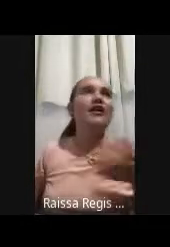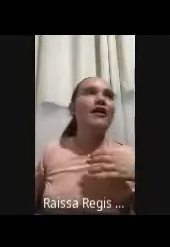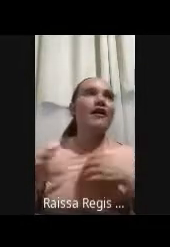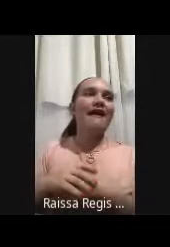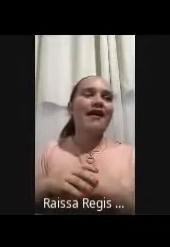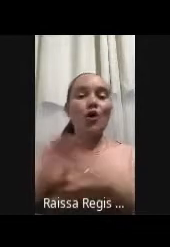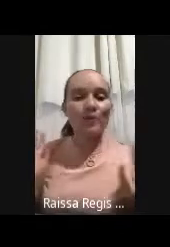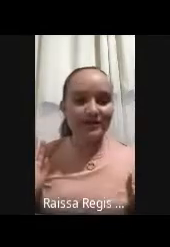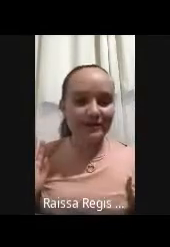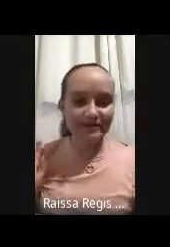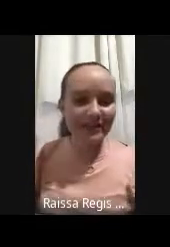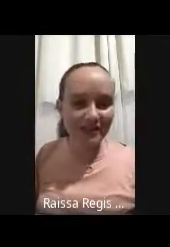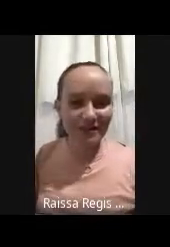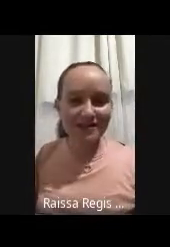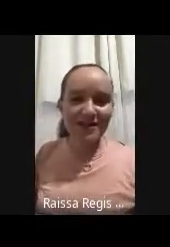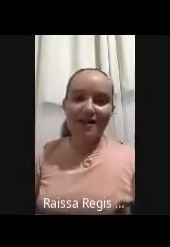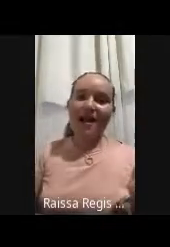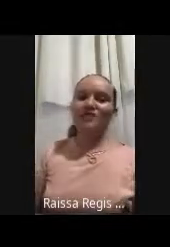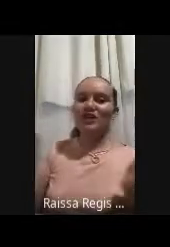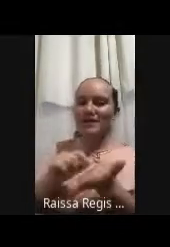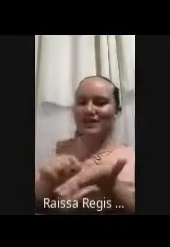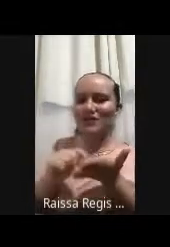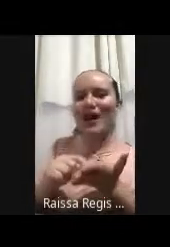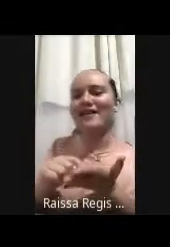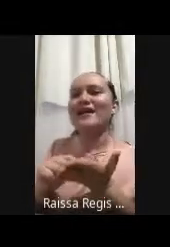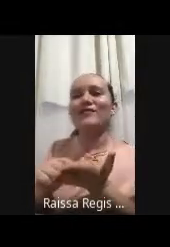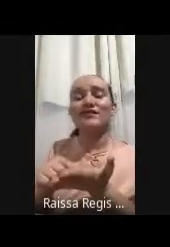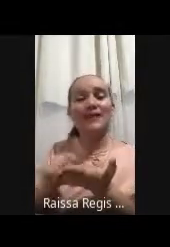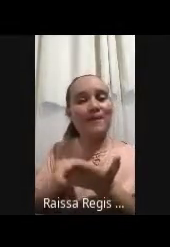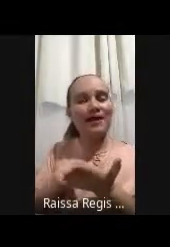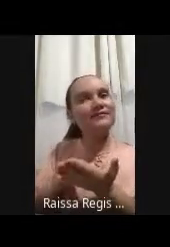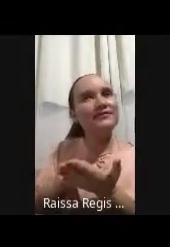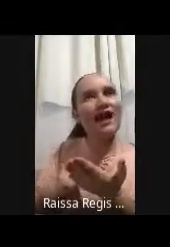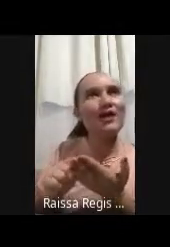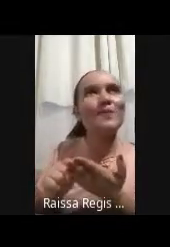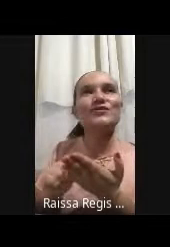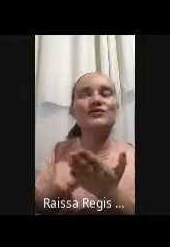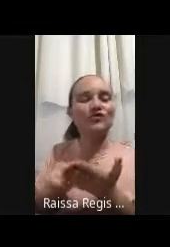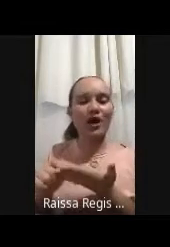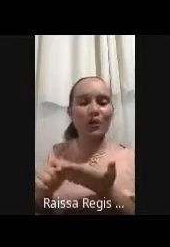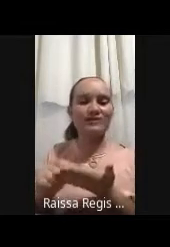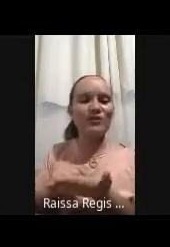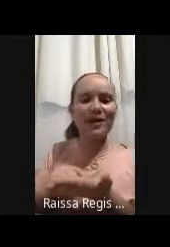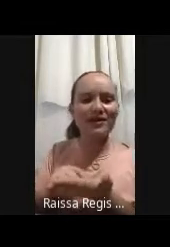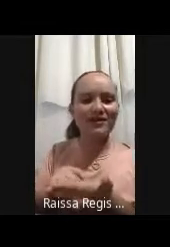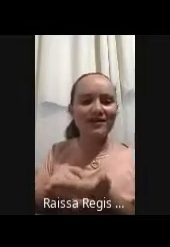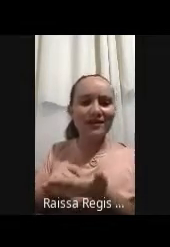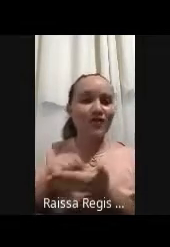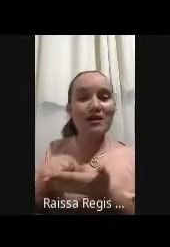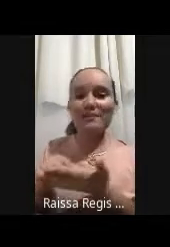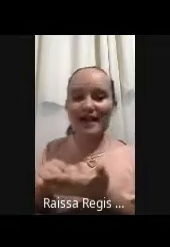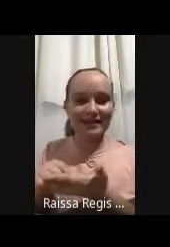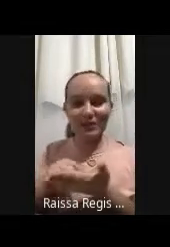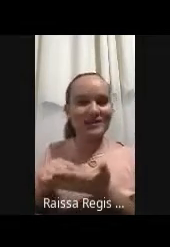de comida em Libras. Aí você começa escrevendo no seu caderno, aí você se depara, pá, eu aprendi o sinal de arroz, mas como é que